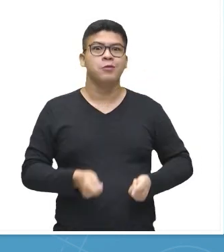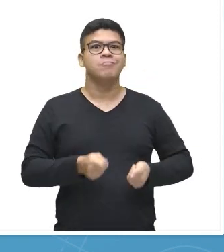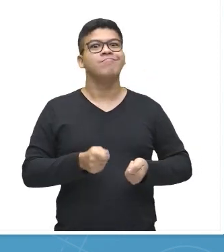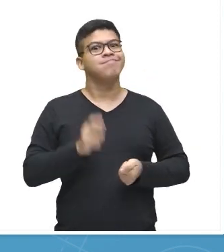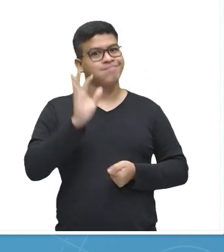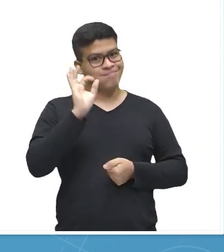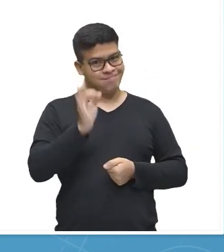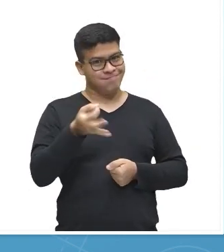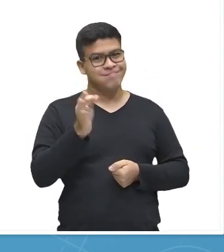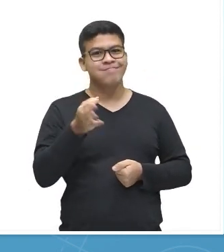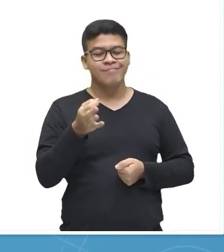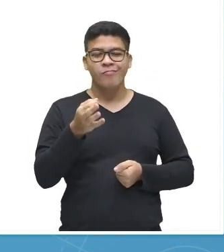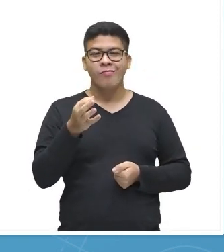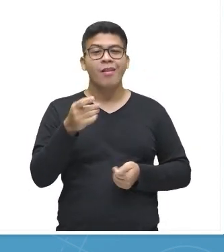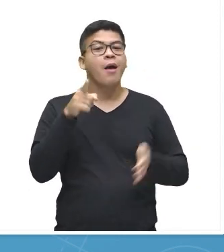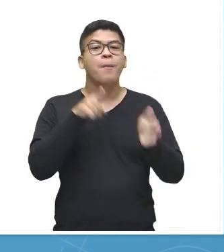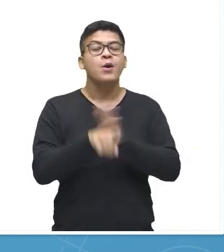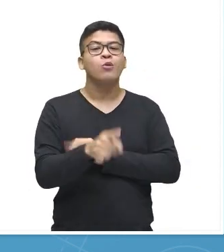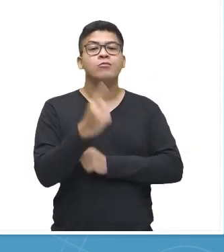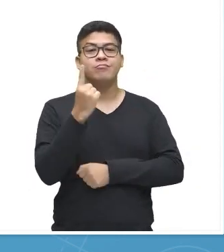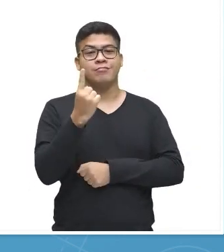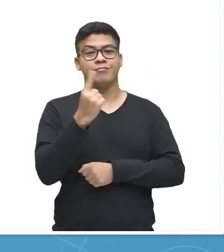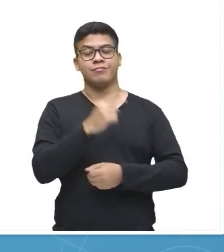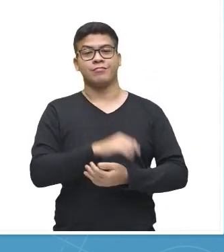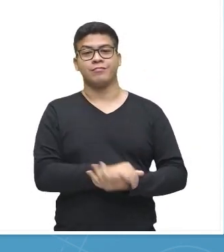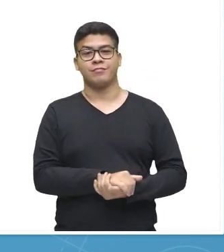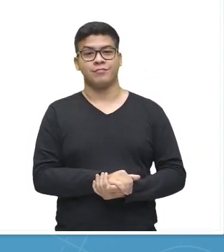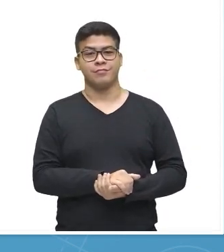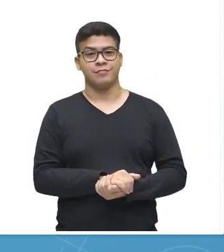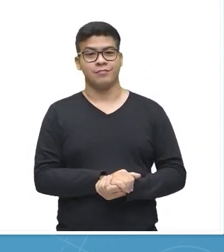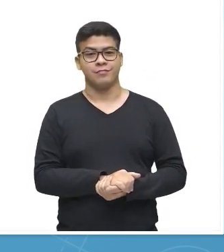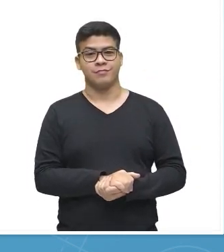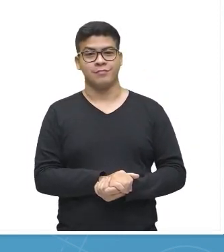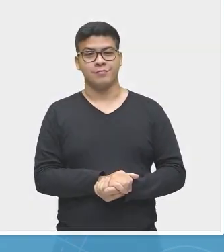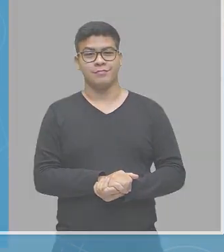para a nossa primeira atividade.